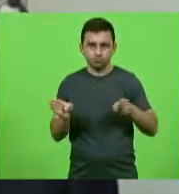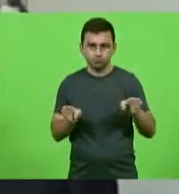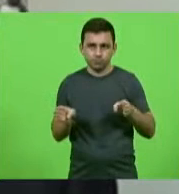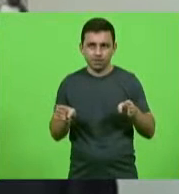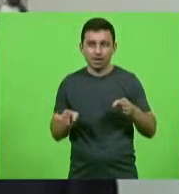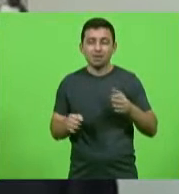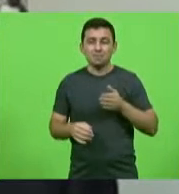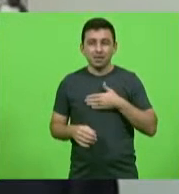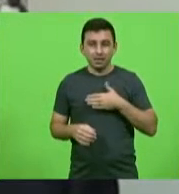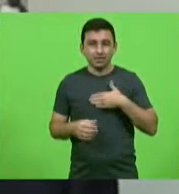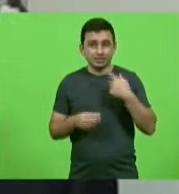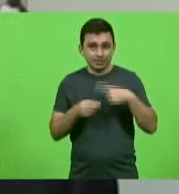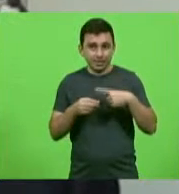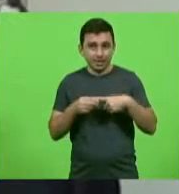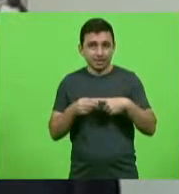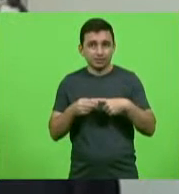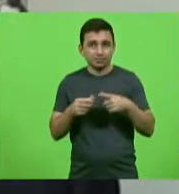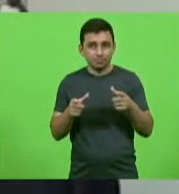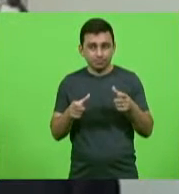pequena,